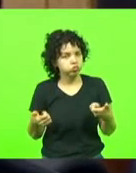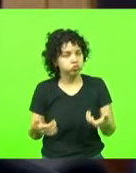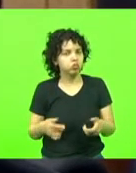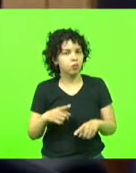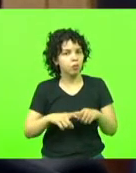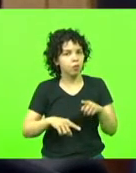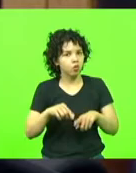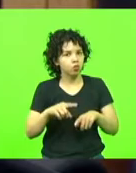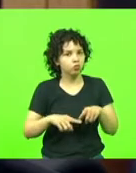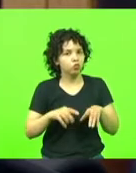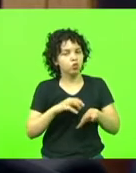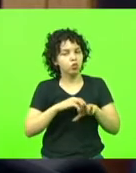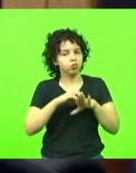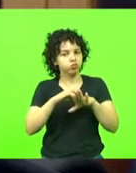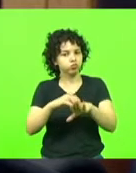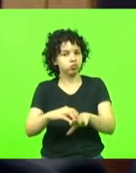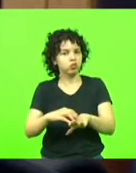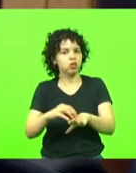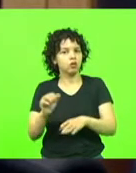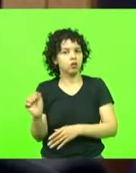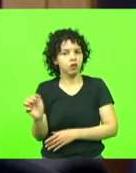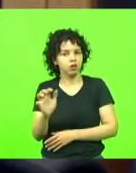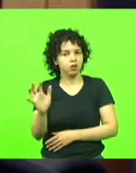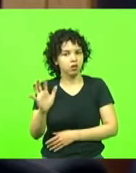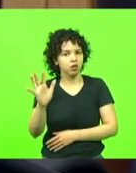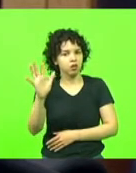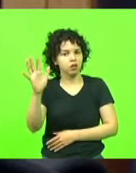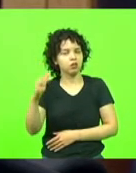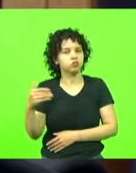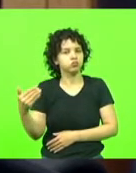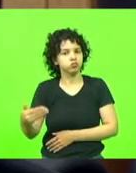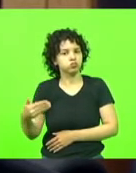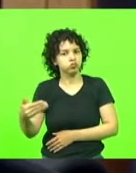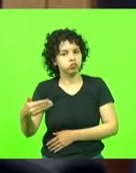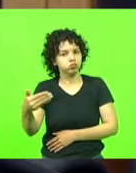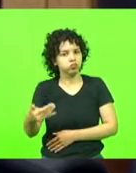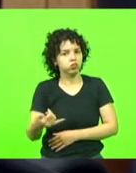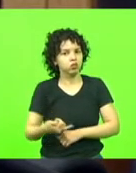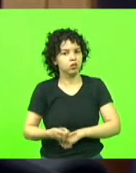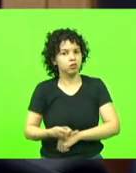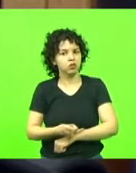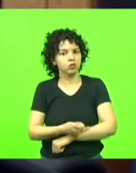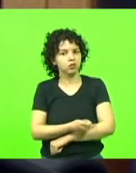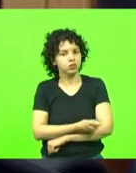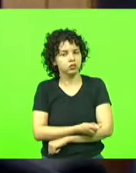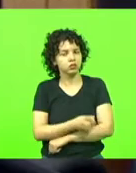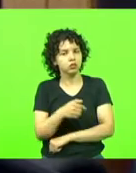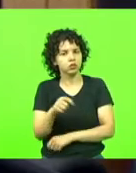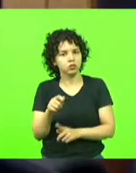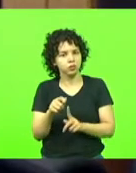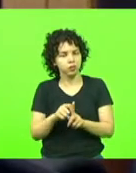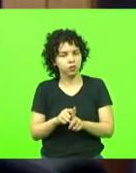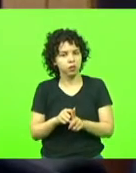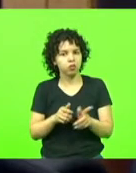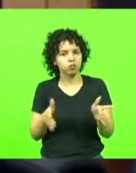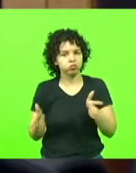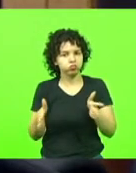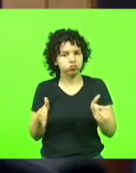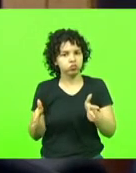é muito alto e cada vez mais puxado, especialmente a inflação que fechou esse mês, 12 meses,